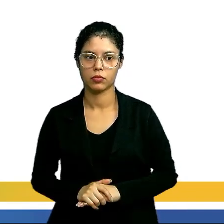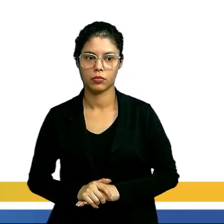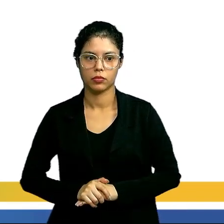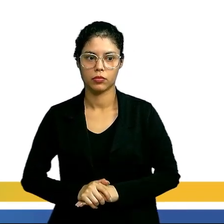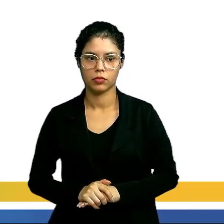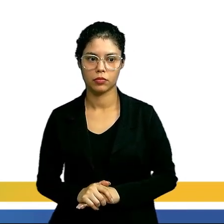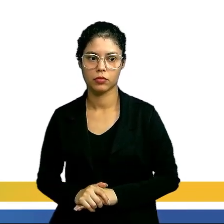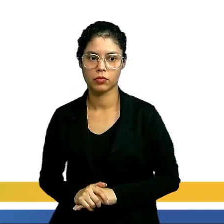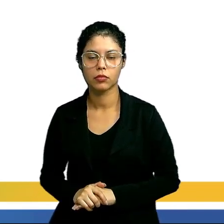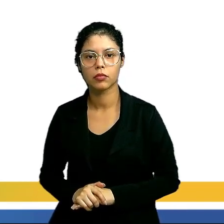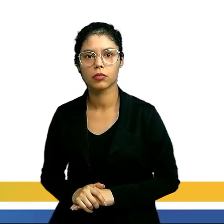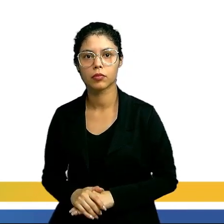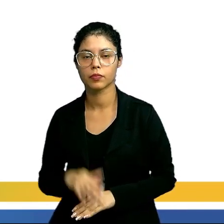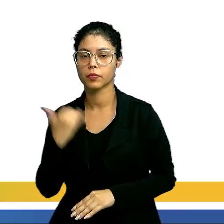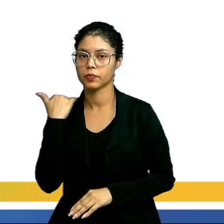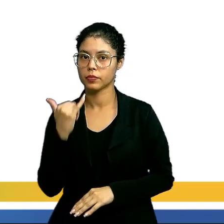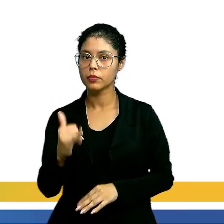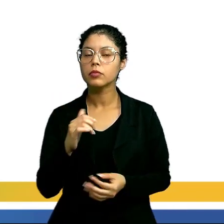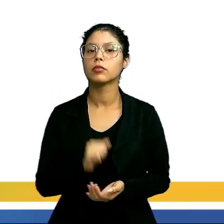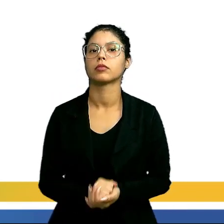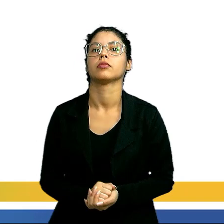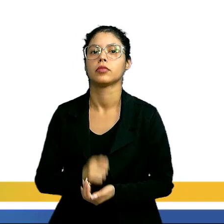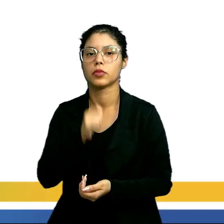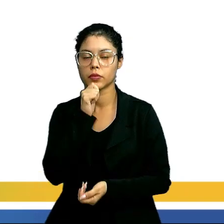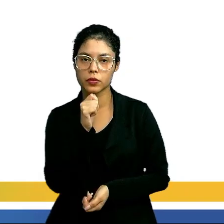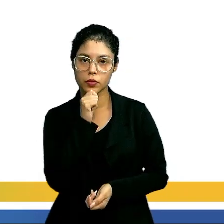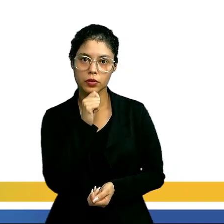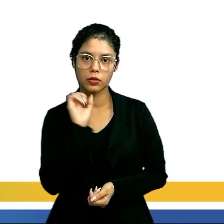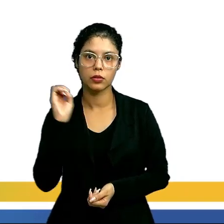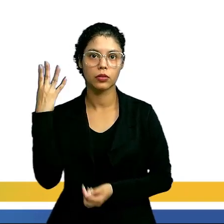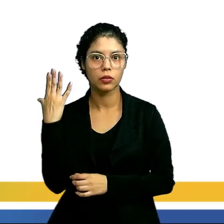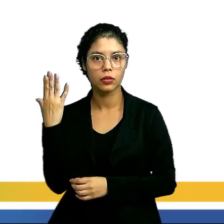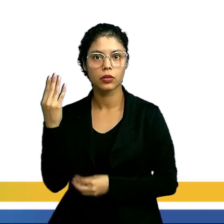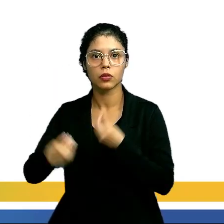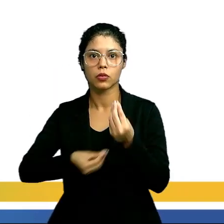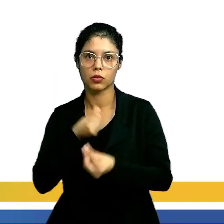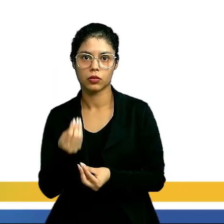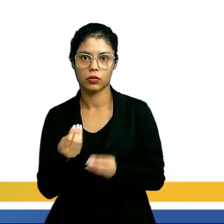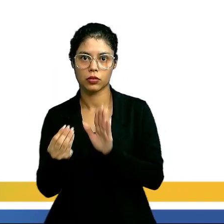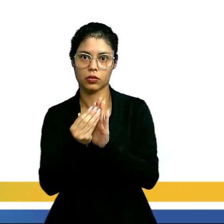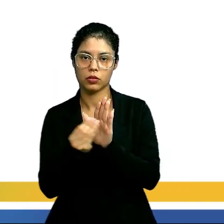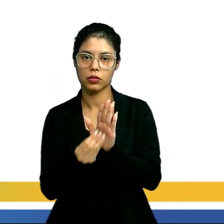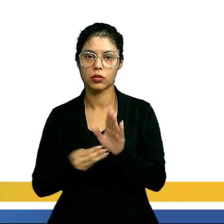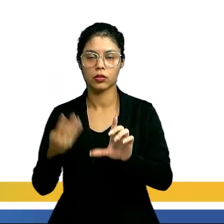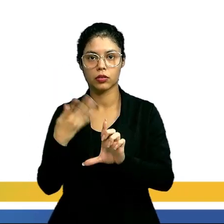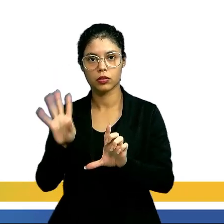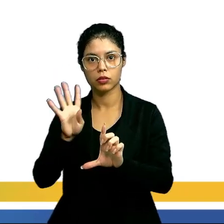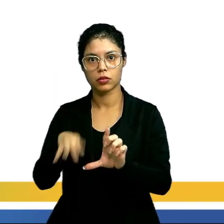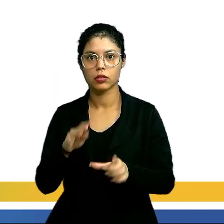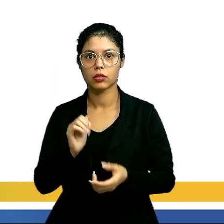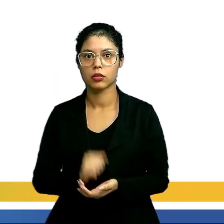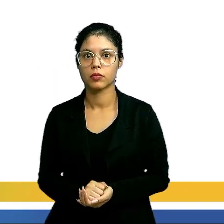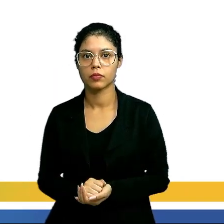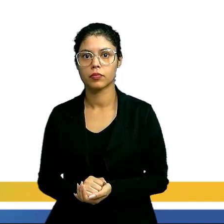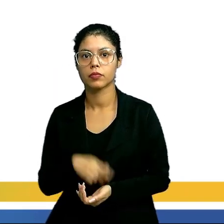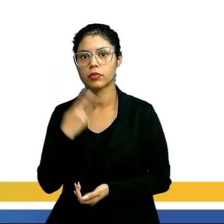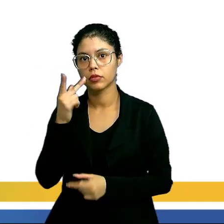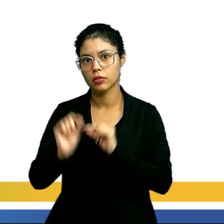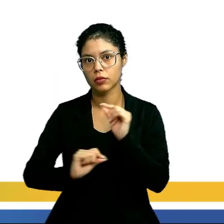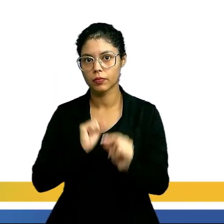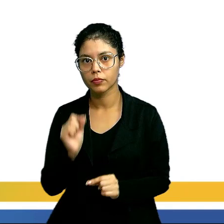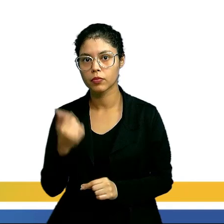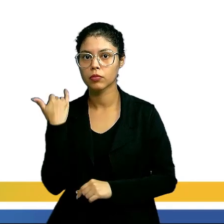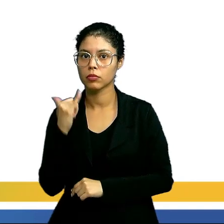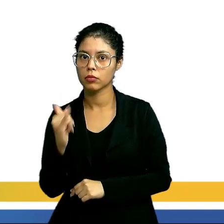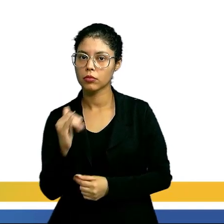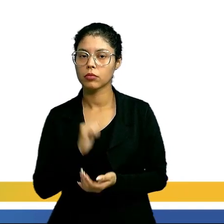a gravidade. A energia potencial gravitacional, ao qual nos foi dada na tabela nutricional, nos diz que